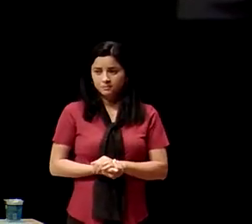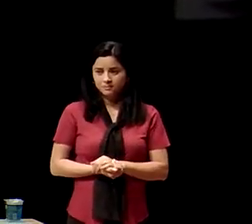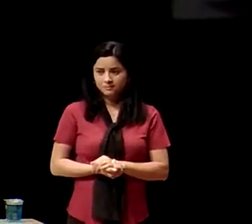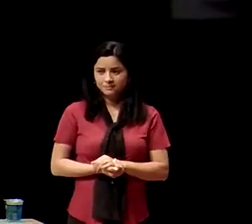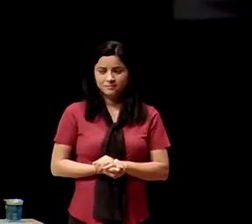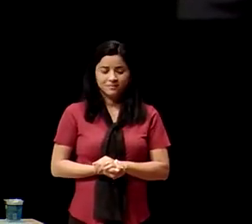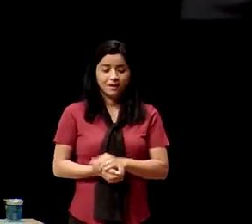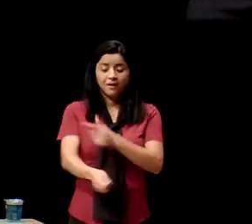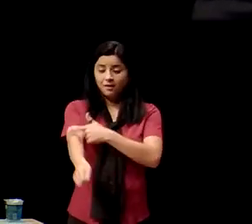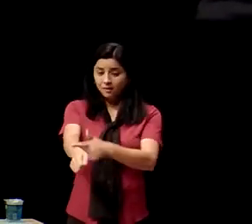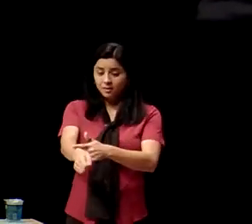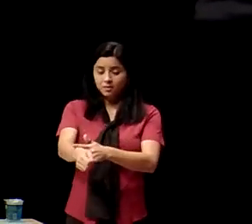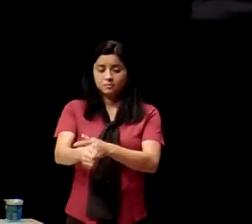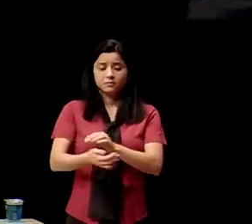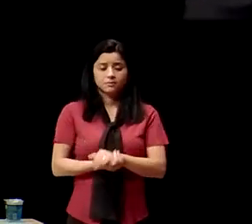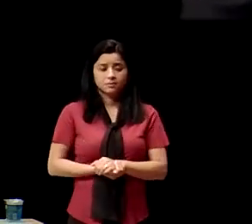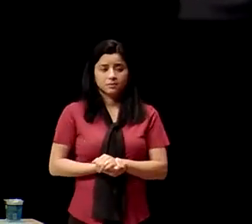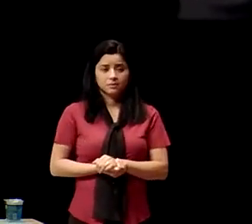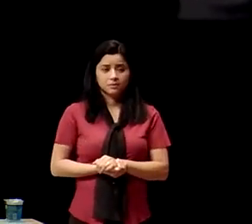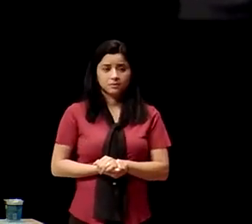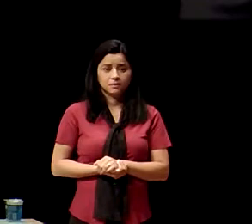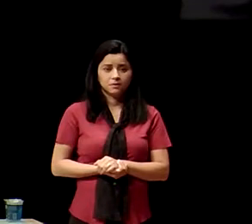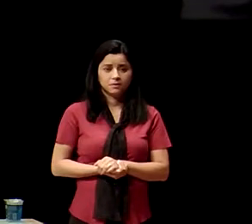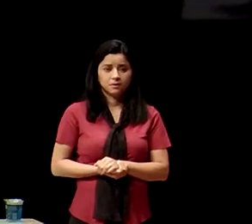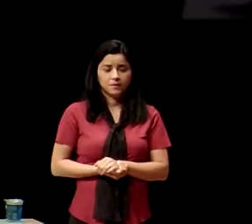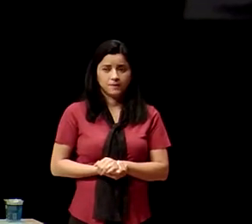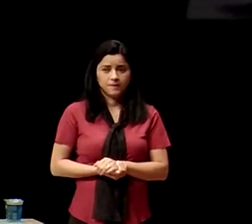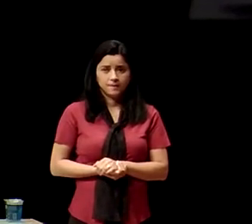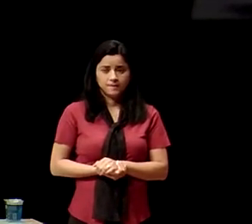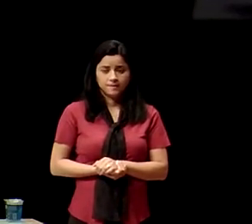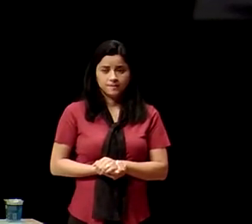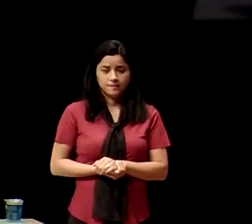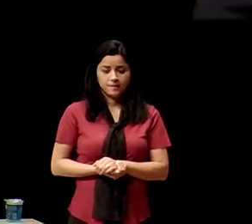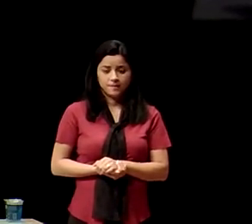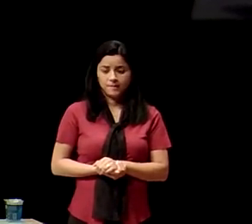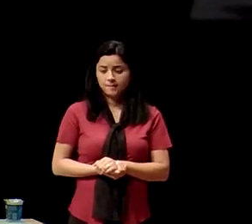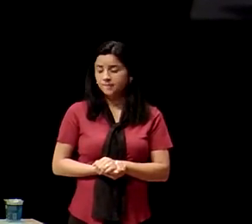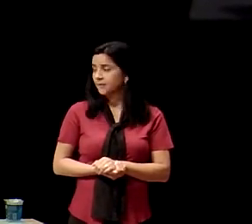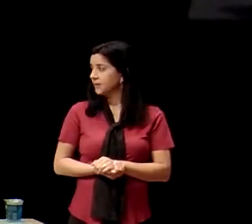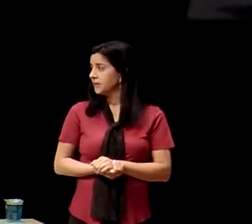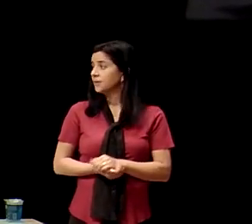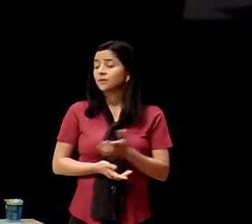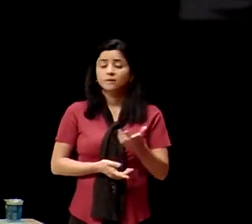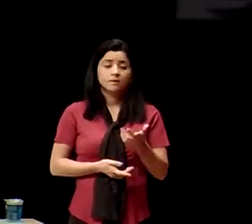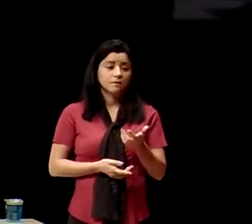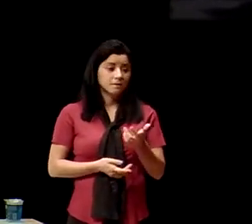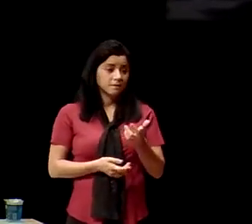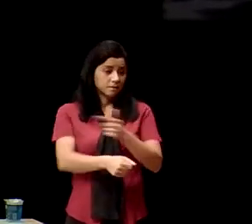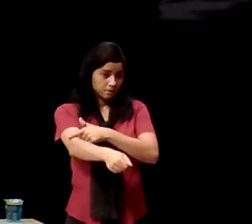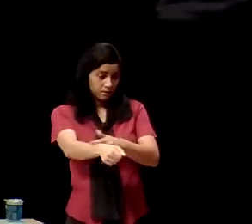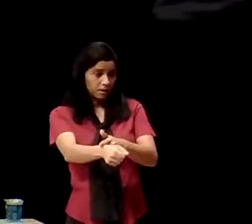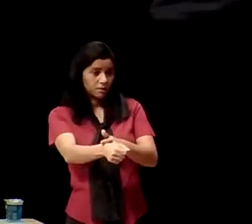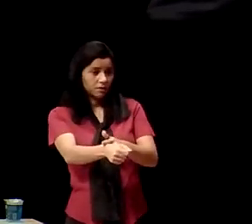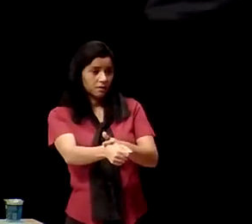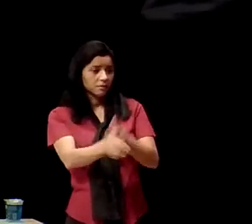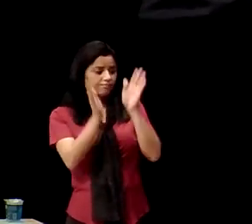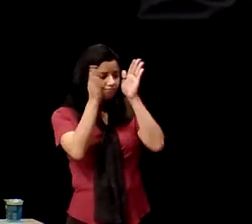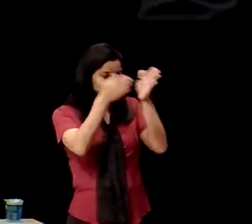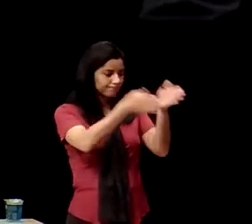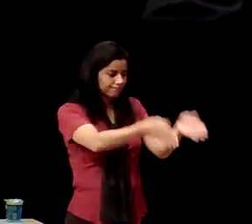Compulsória quanto na não compulsória. And vocational education. E na educação vocacional.